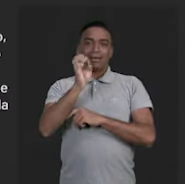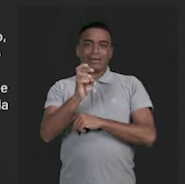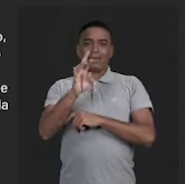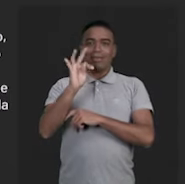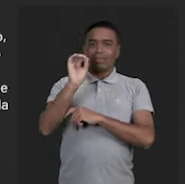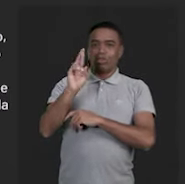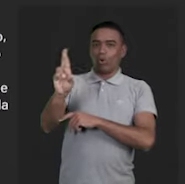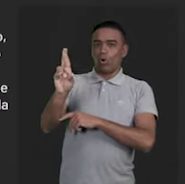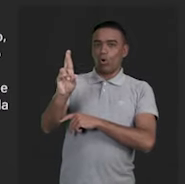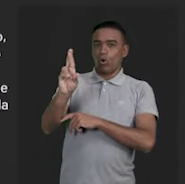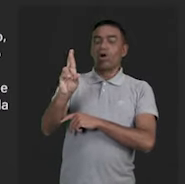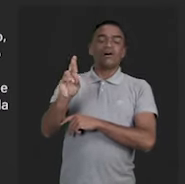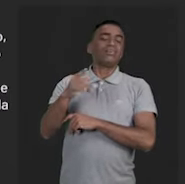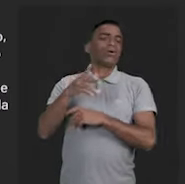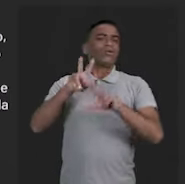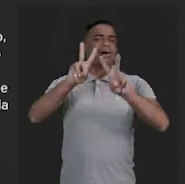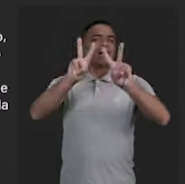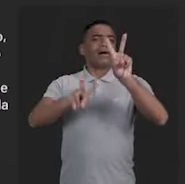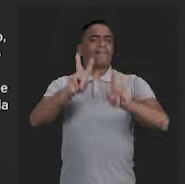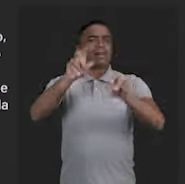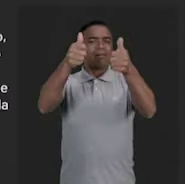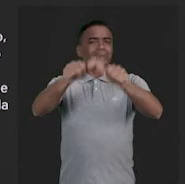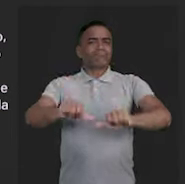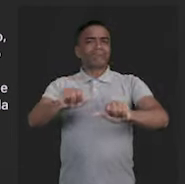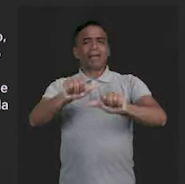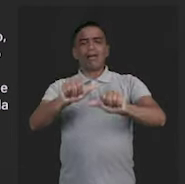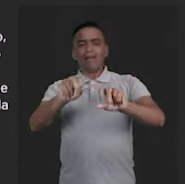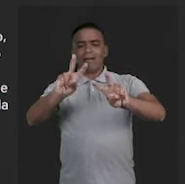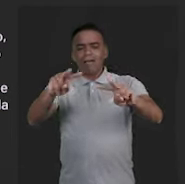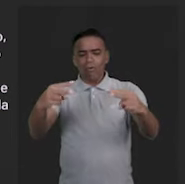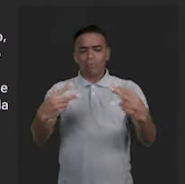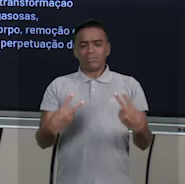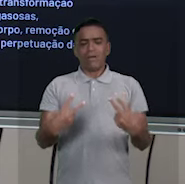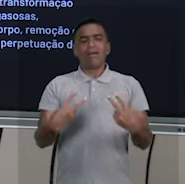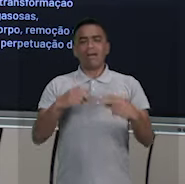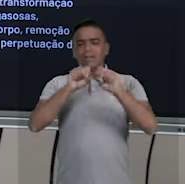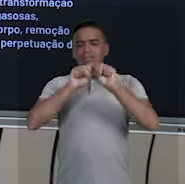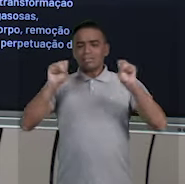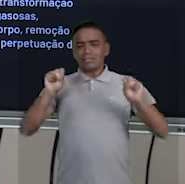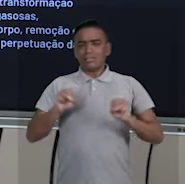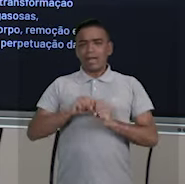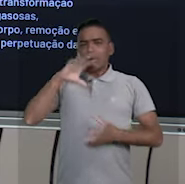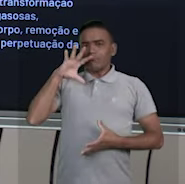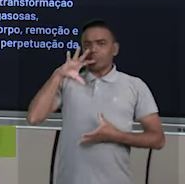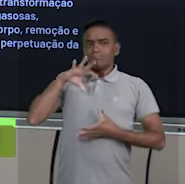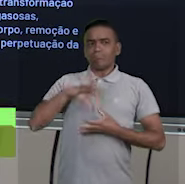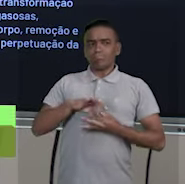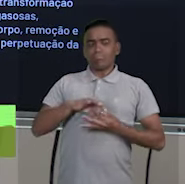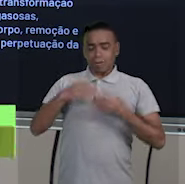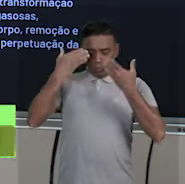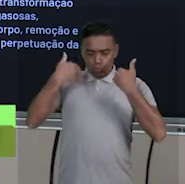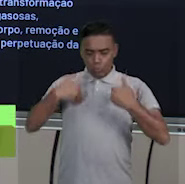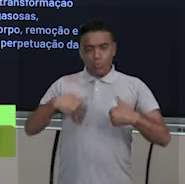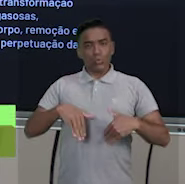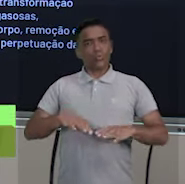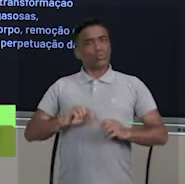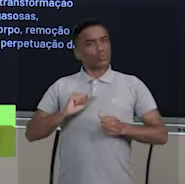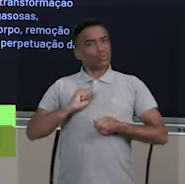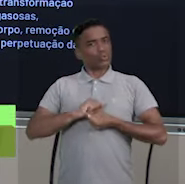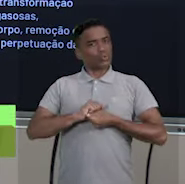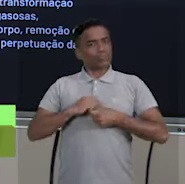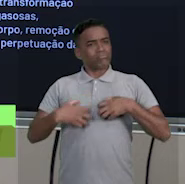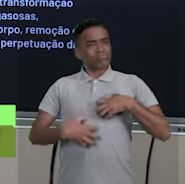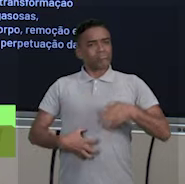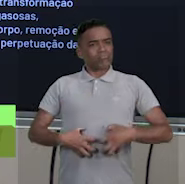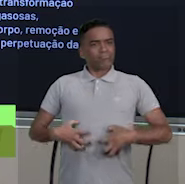habilidade que é de reconhecer, né, que os sistemas do nosso corpo, eles trabalham de forma integrada. Então, nós temos a divisão,